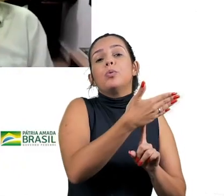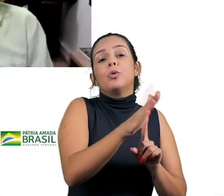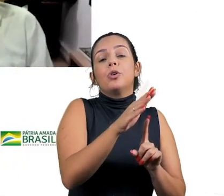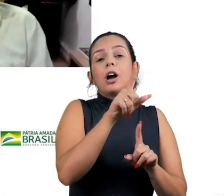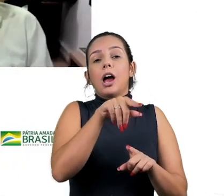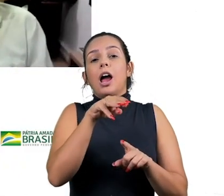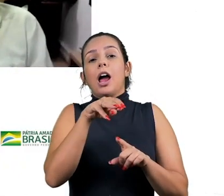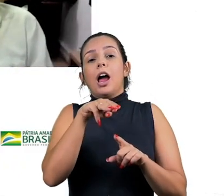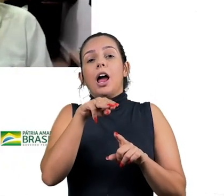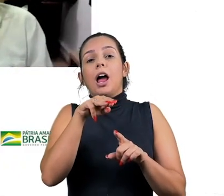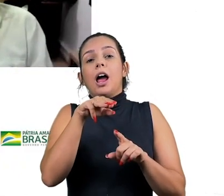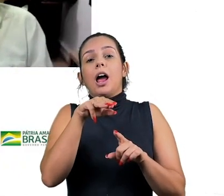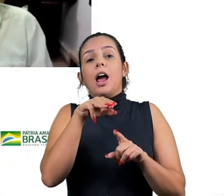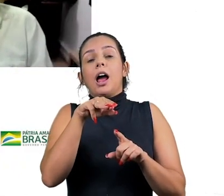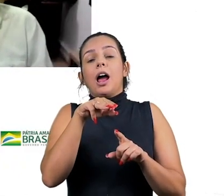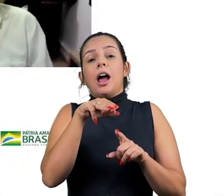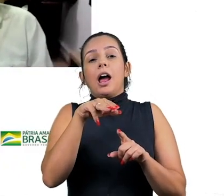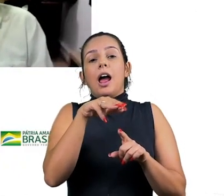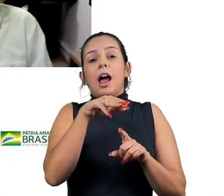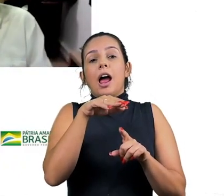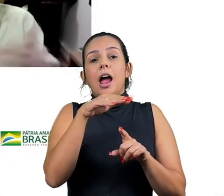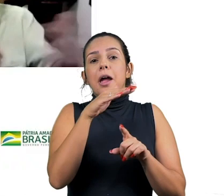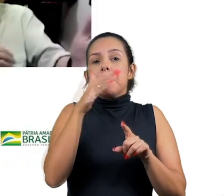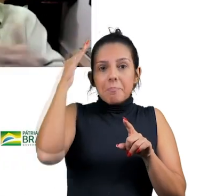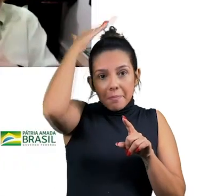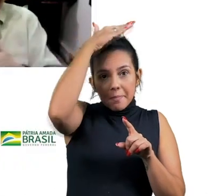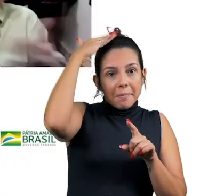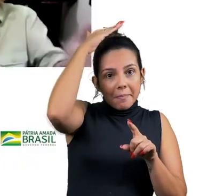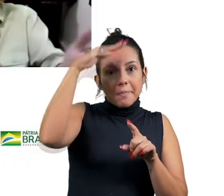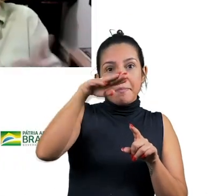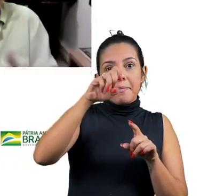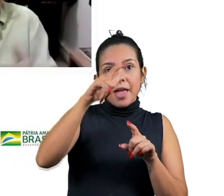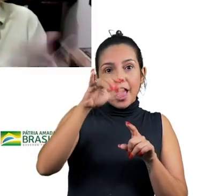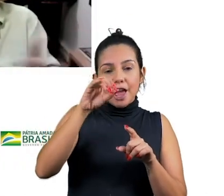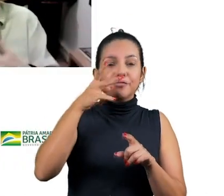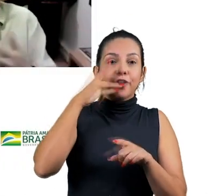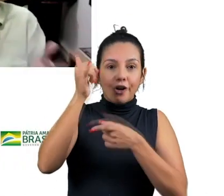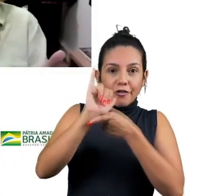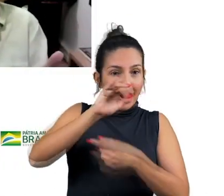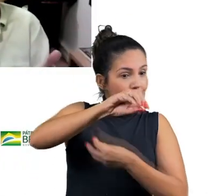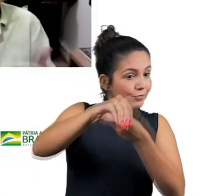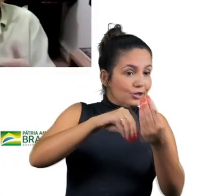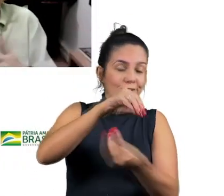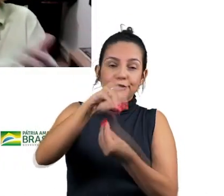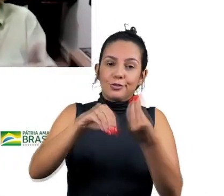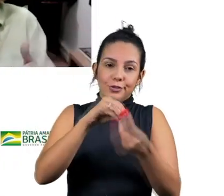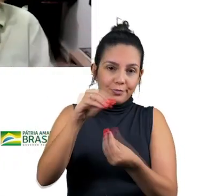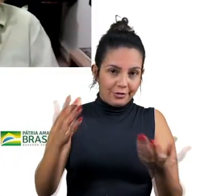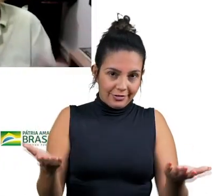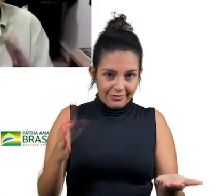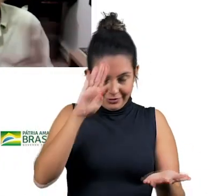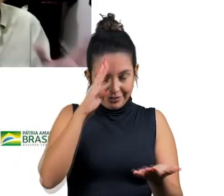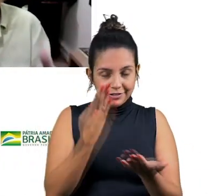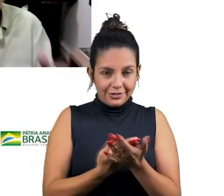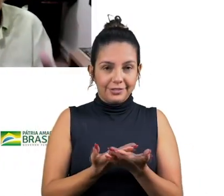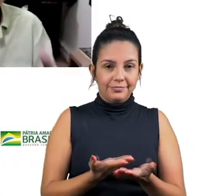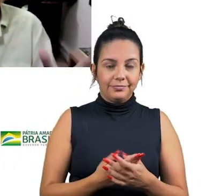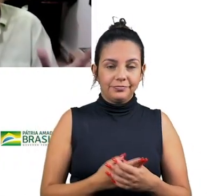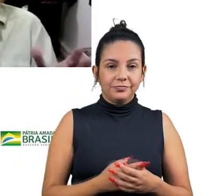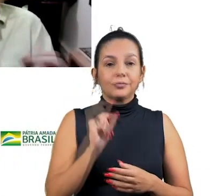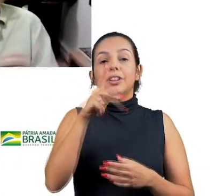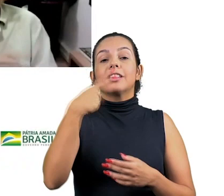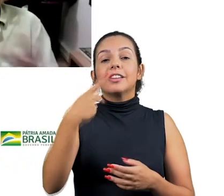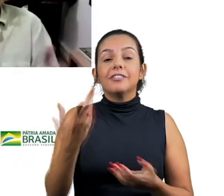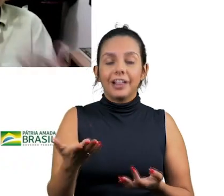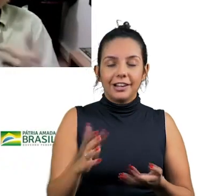tá certo? Os de Miami são cubanos. Nova York é uma mistureba inacreditável. Nova York é uma mistureba inacreditável. Quer dizer, com quem que você está